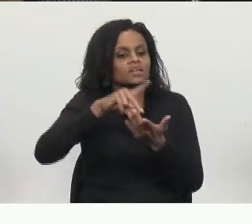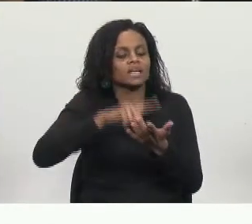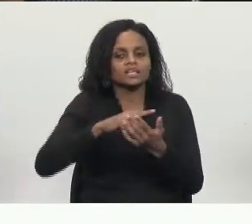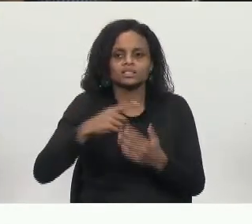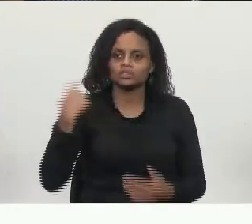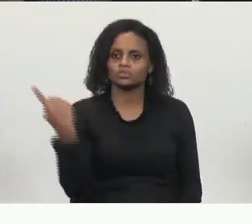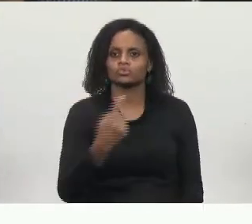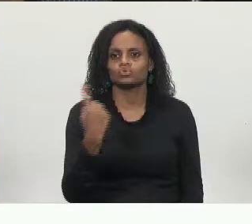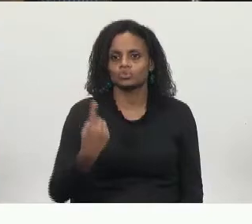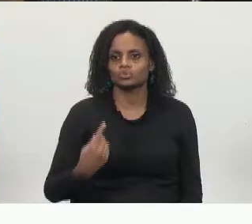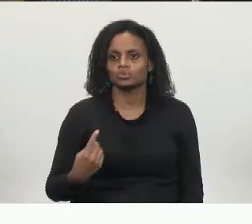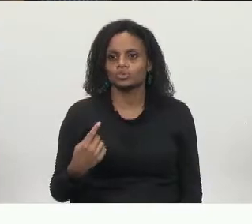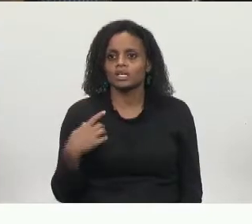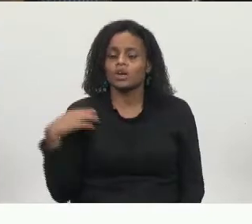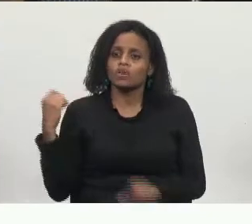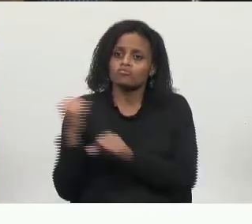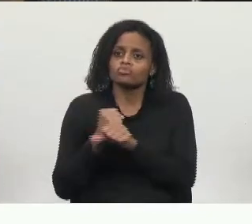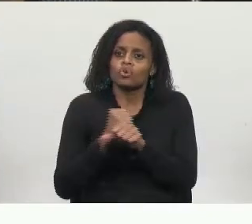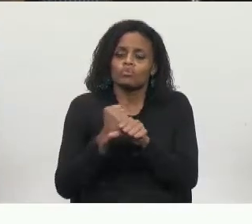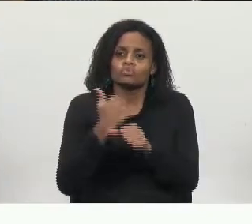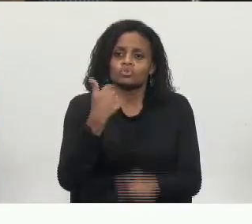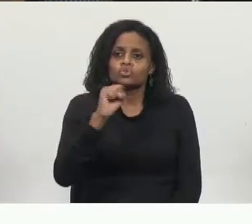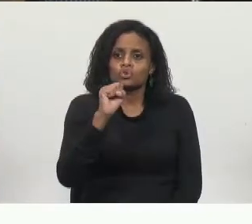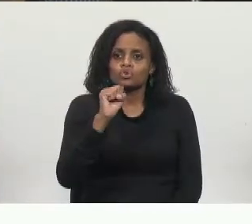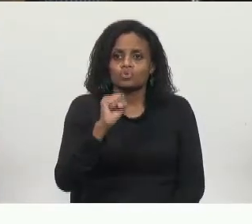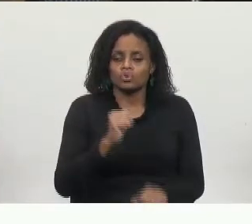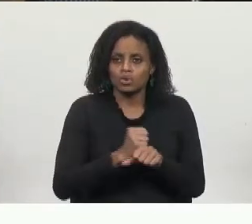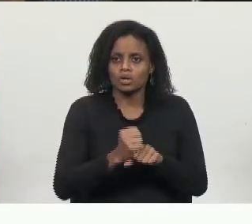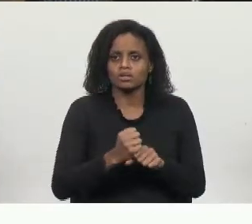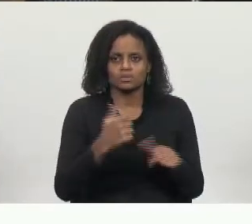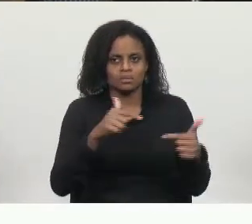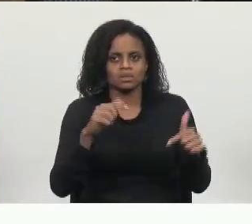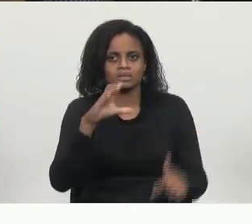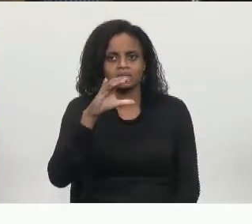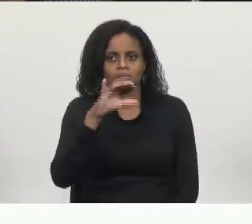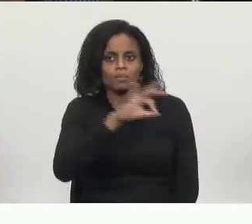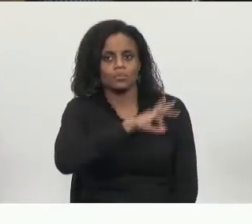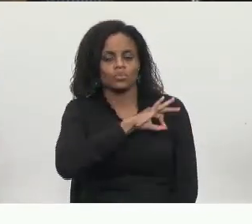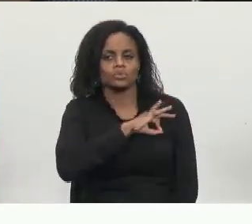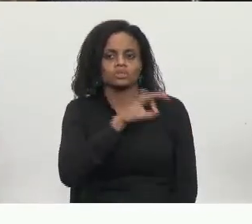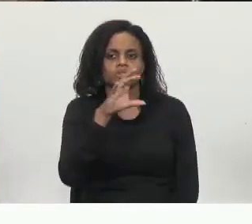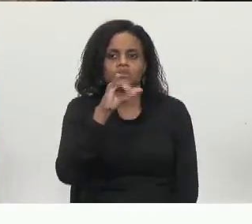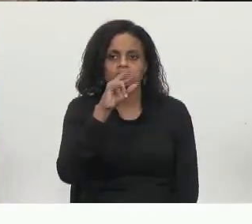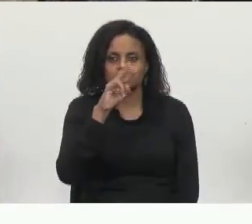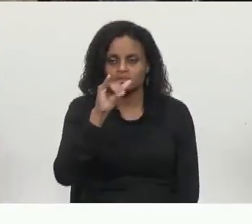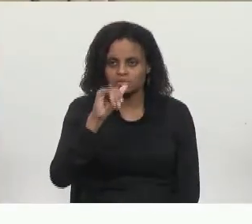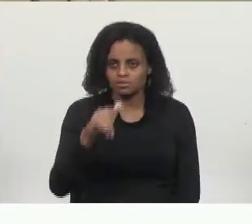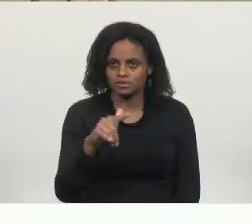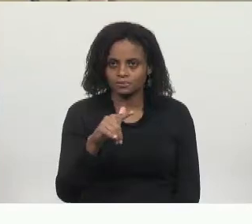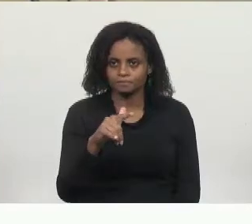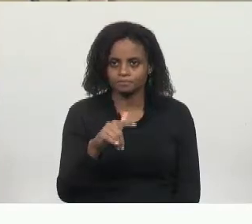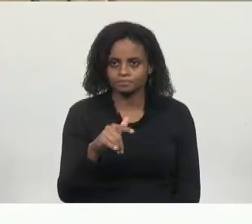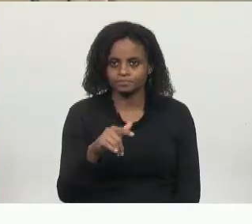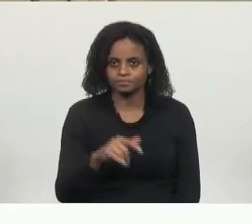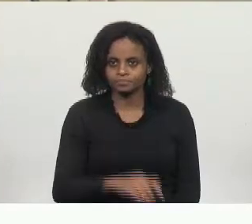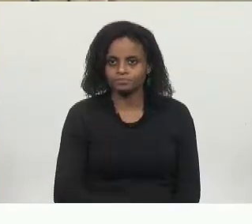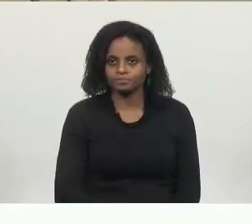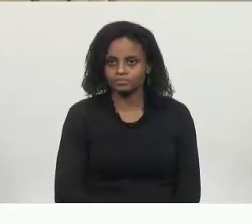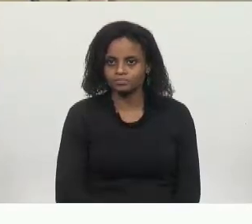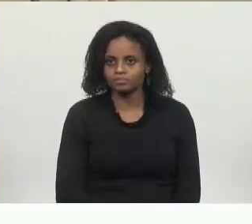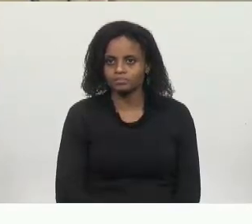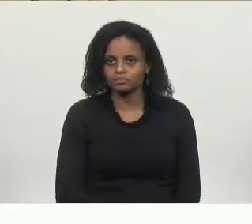Há 18 anos na Polícia Civil, e o doutor Carlos sabe disso, Coronel Salema, deputado Coronel Salema, deputado Marcelo sabe disso, antes